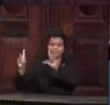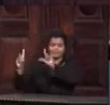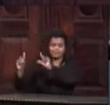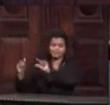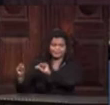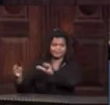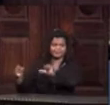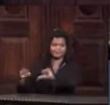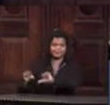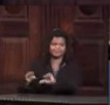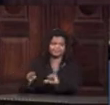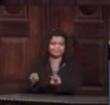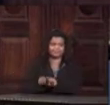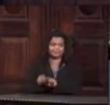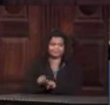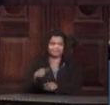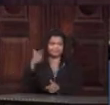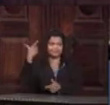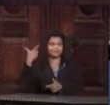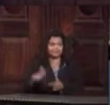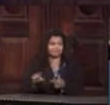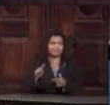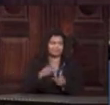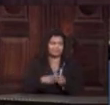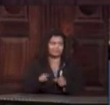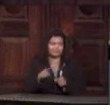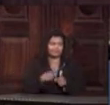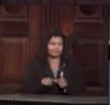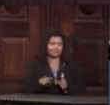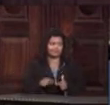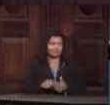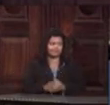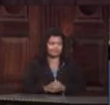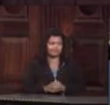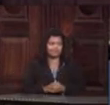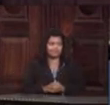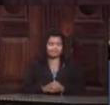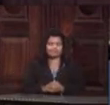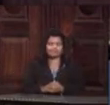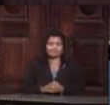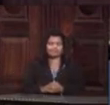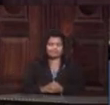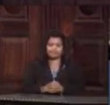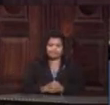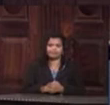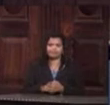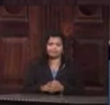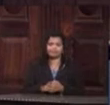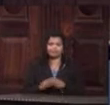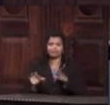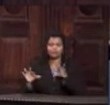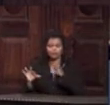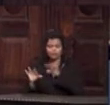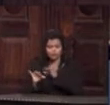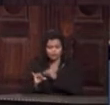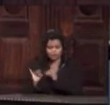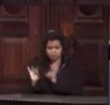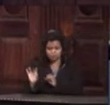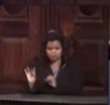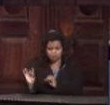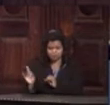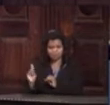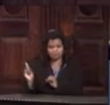então tudo isso está concatenado tudo isso faz parte do enredo cujo eixo